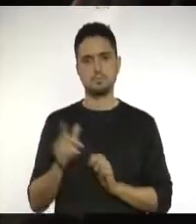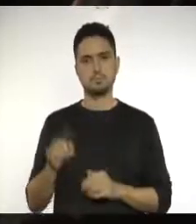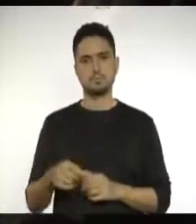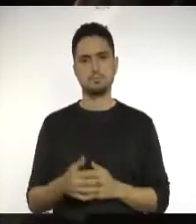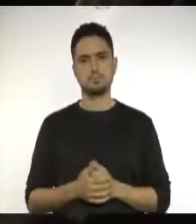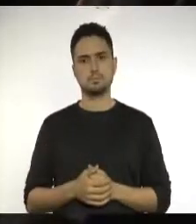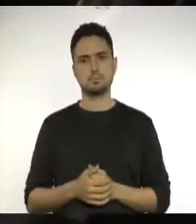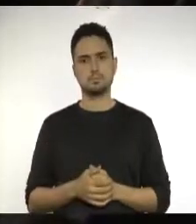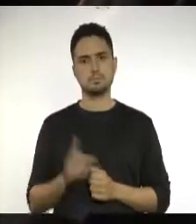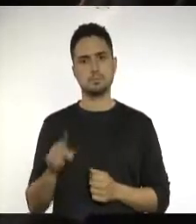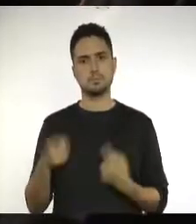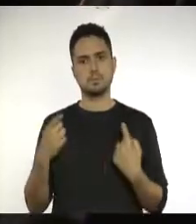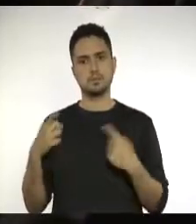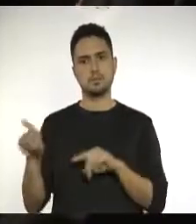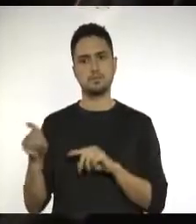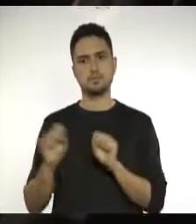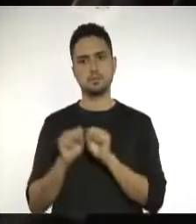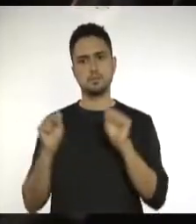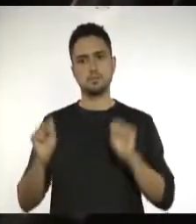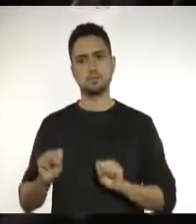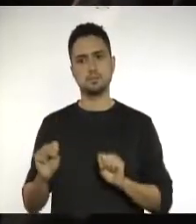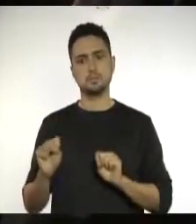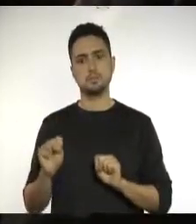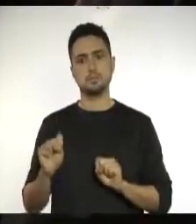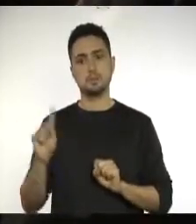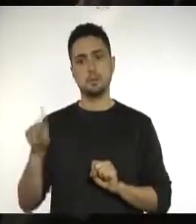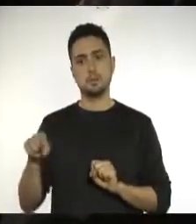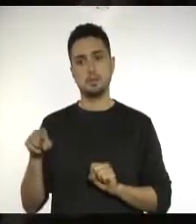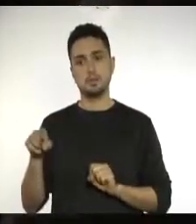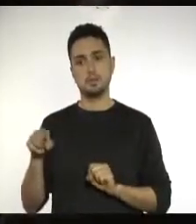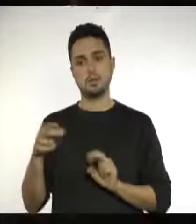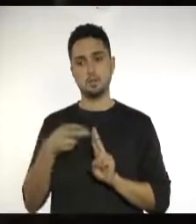é um ataque ao Sistema Único de Saúde, ao SUS.